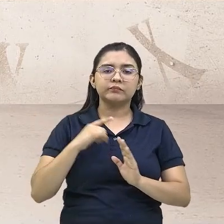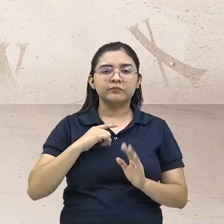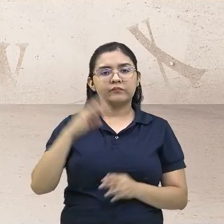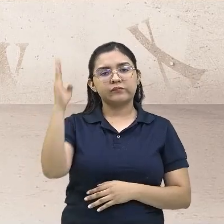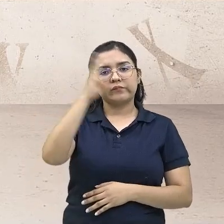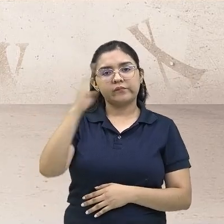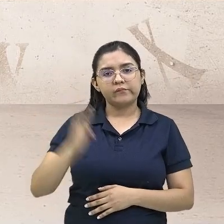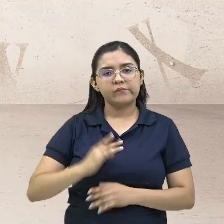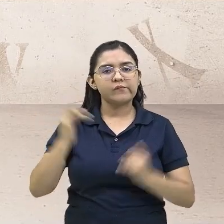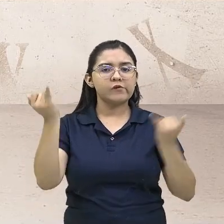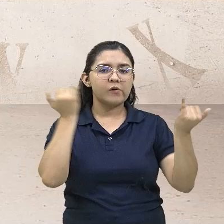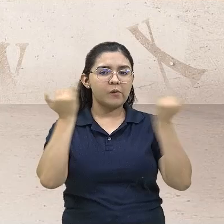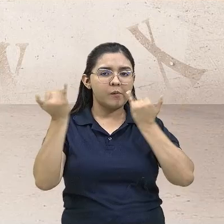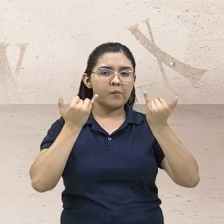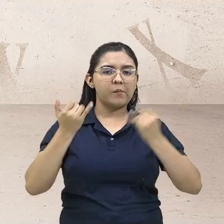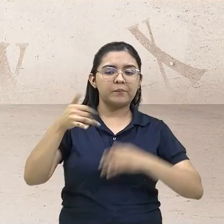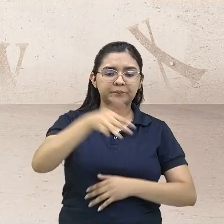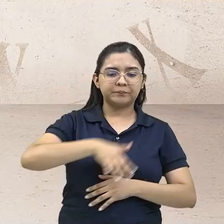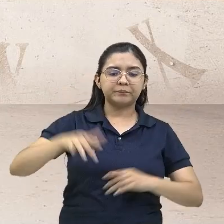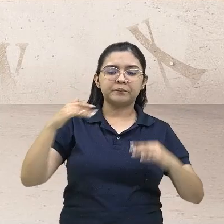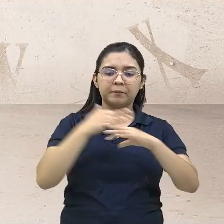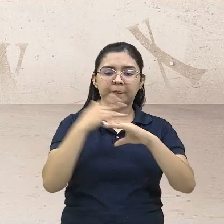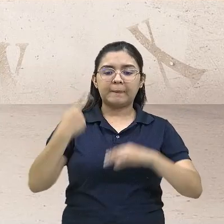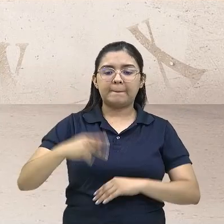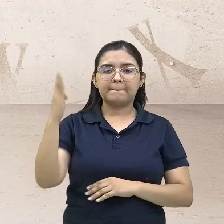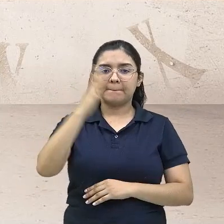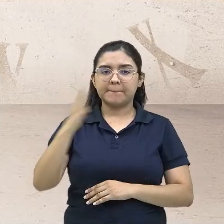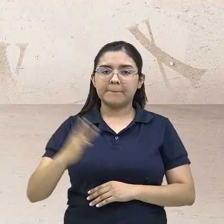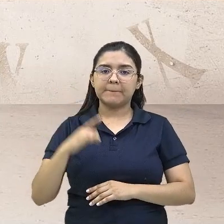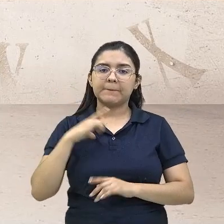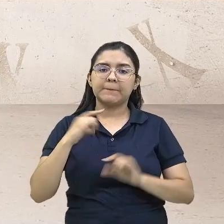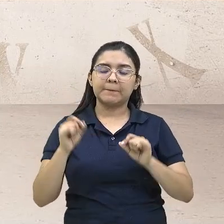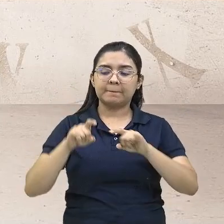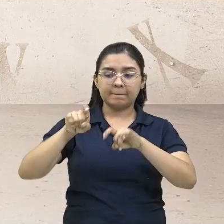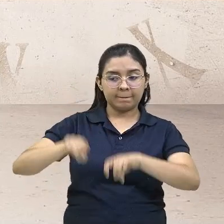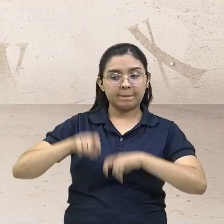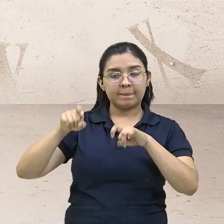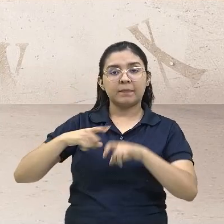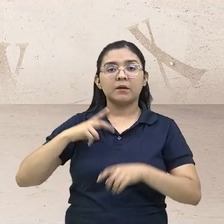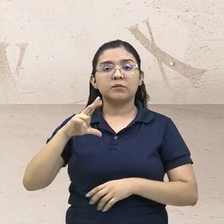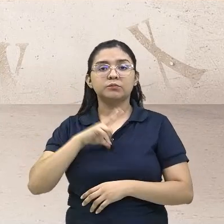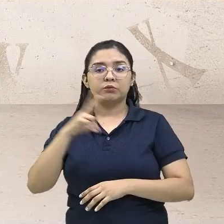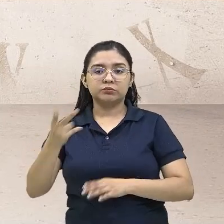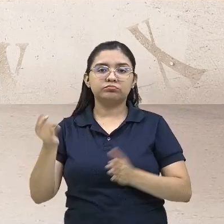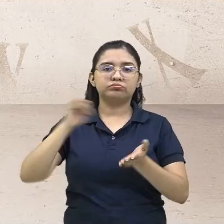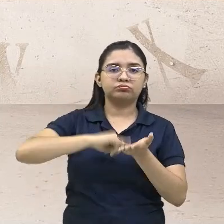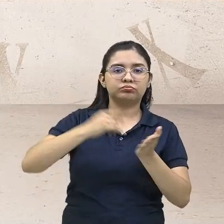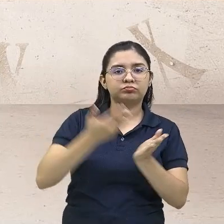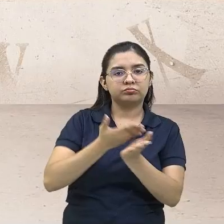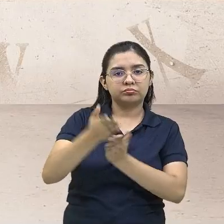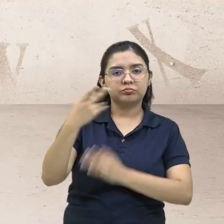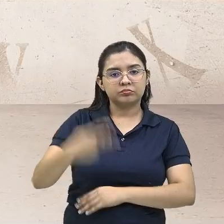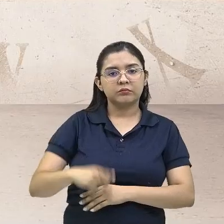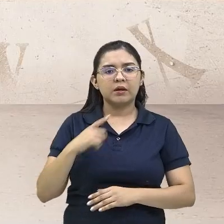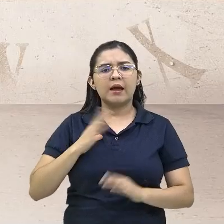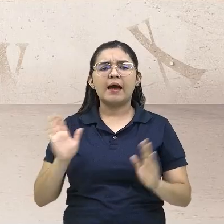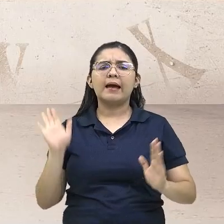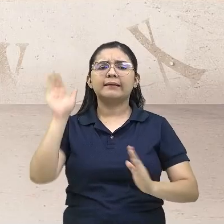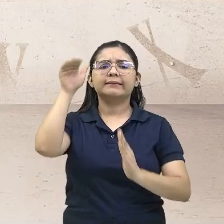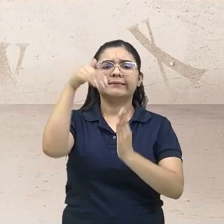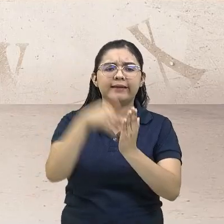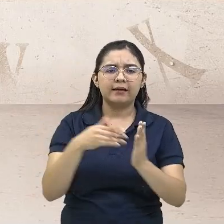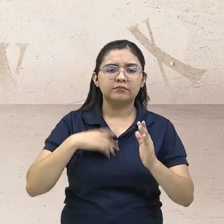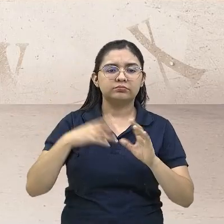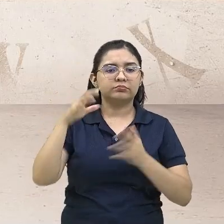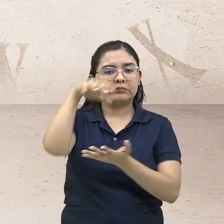da formação dos espaços urbanos no Brasil a partir da agricultura introduzida pelos portugueses, até chegar aqui, ó, na Zona